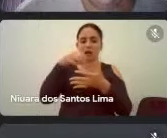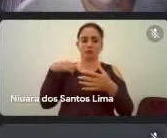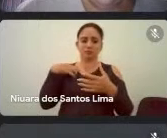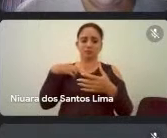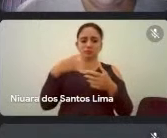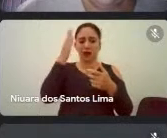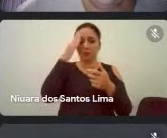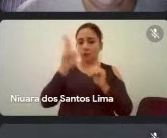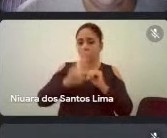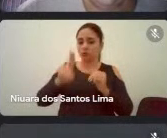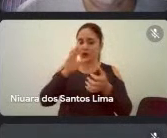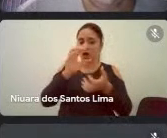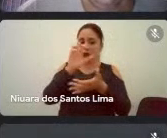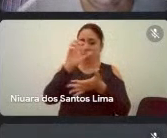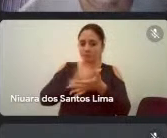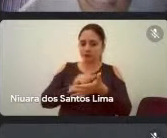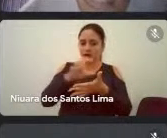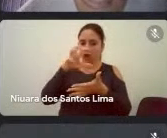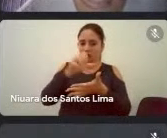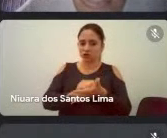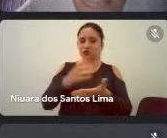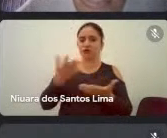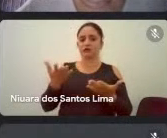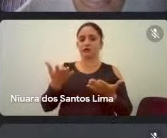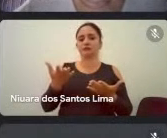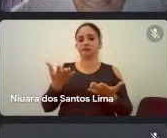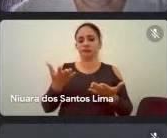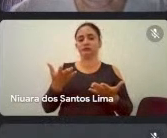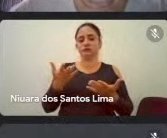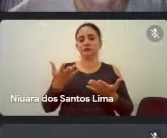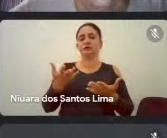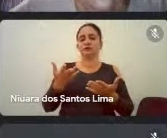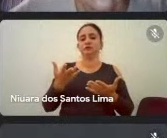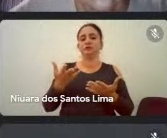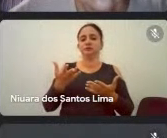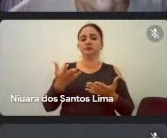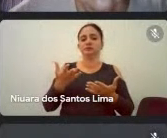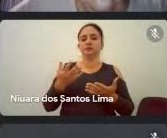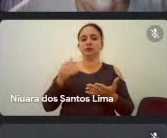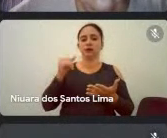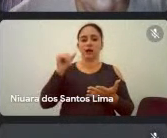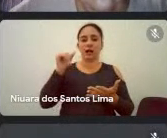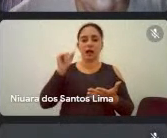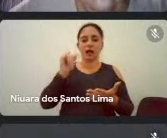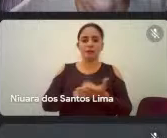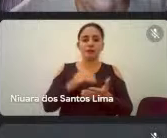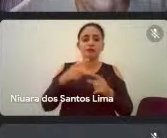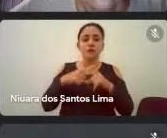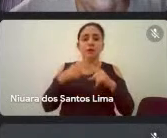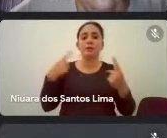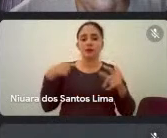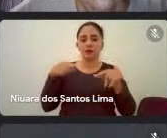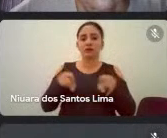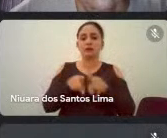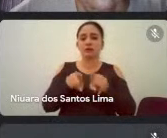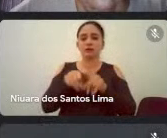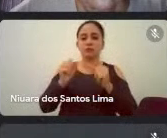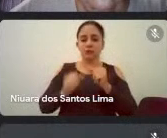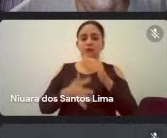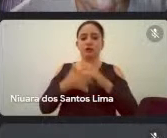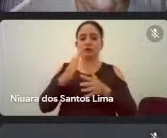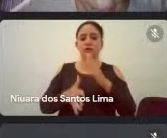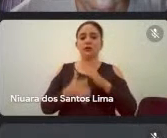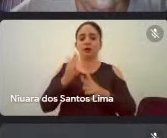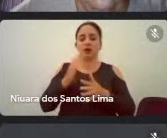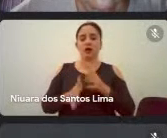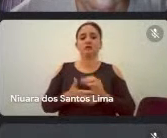lidar com esse software, apesar de ser instrumentos assim, que nos ajudam muito, mas também podem nos atrapalhar, certo?